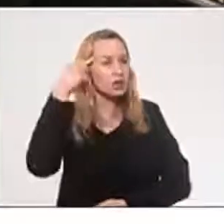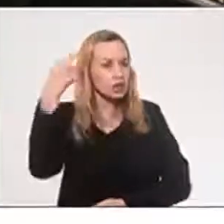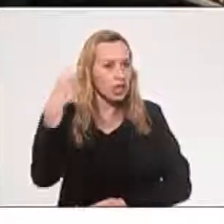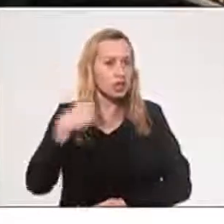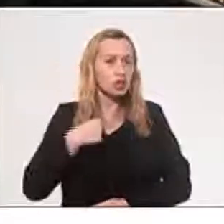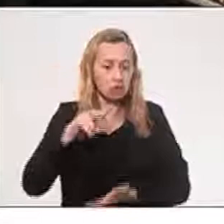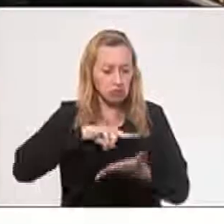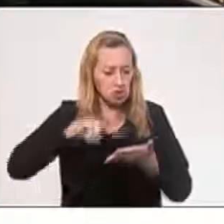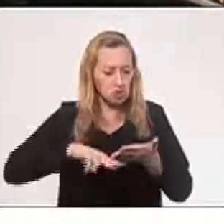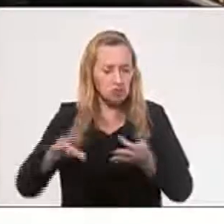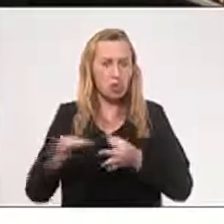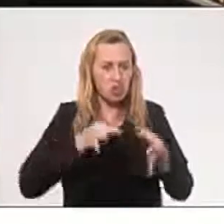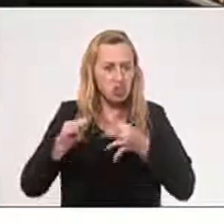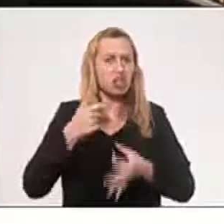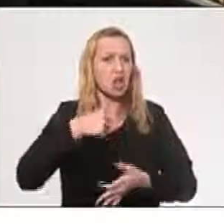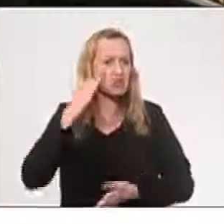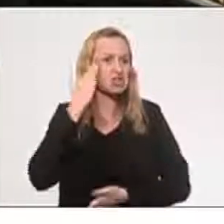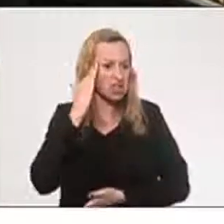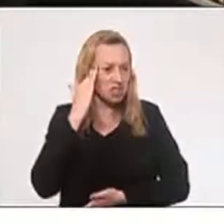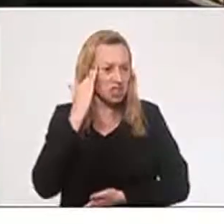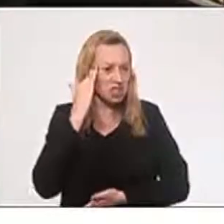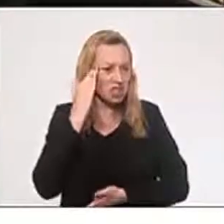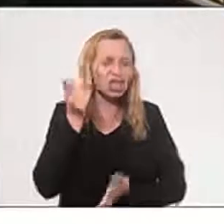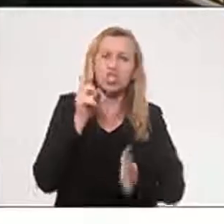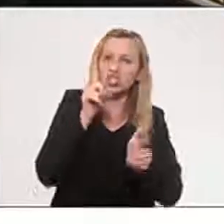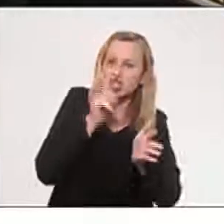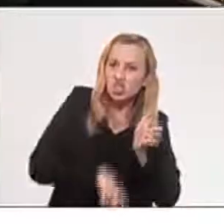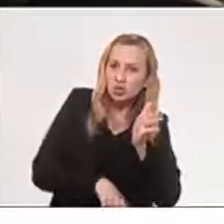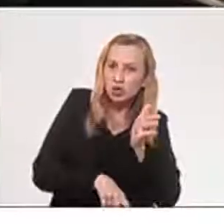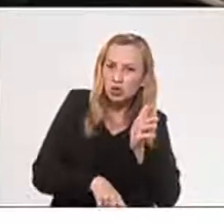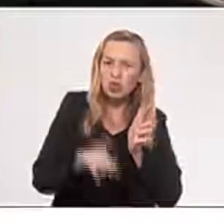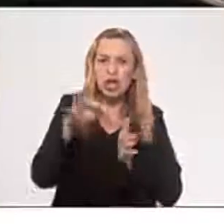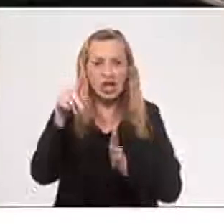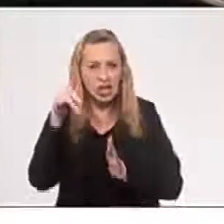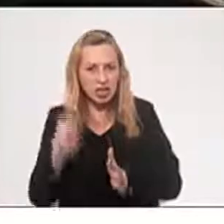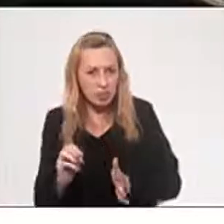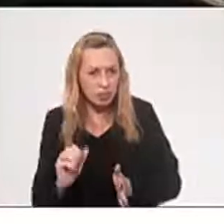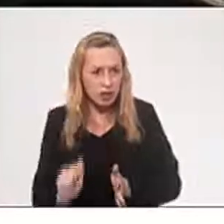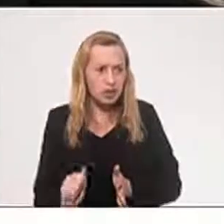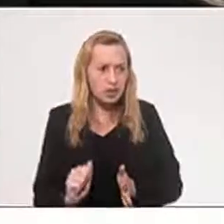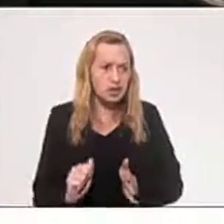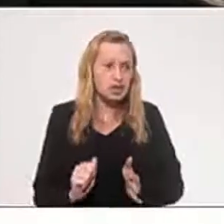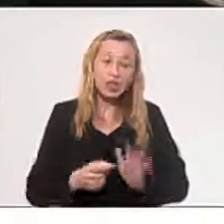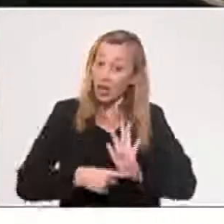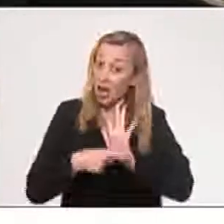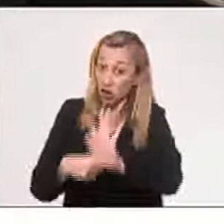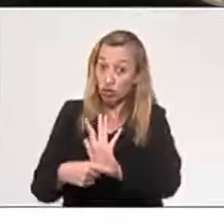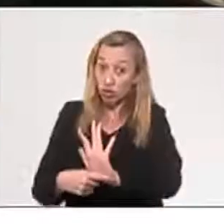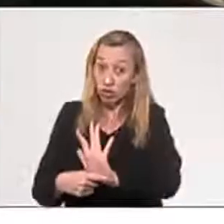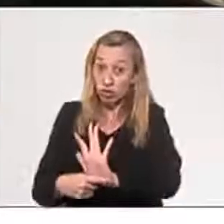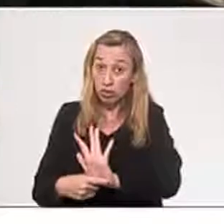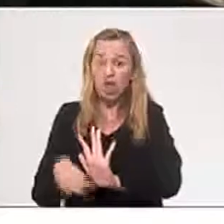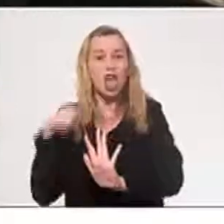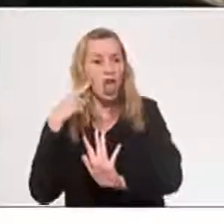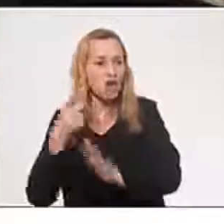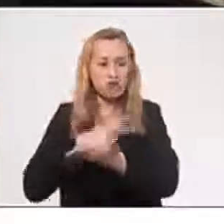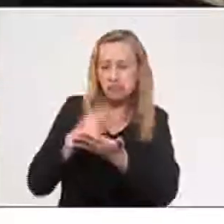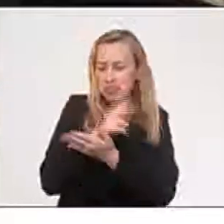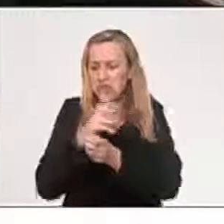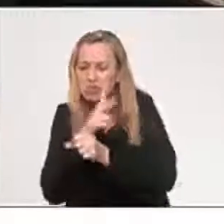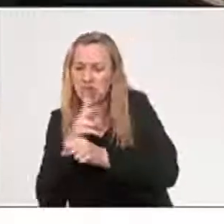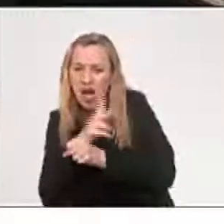o projeto, eu entendi que reduzindo a alíquota estaria ajudando. Fui procurado